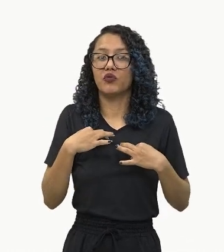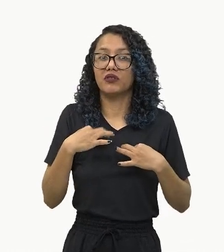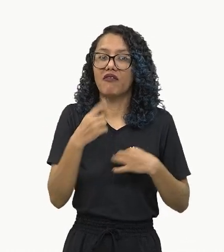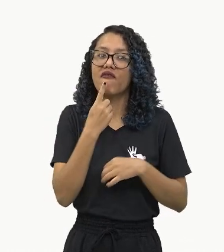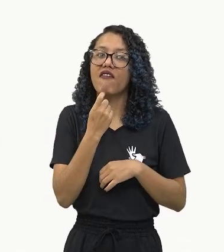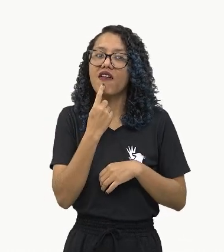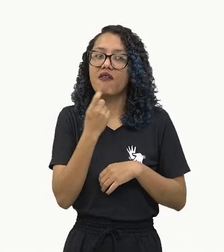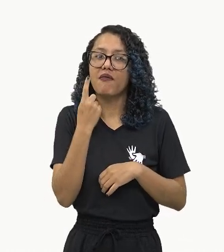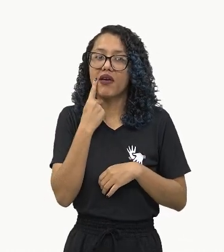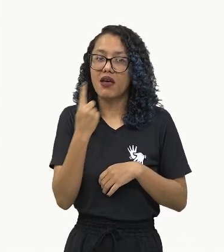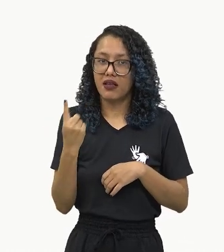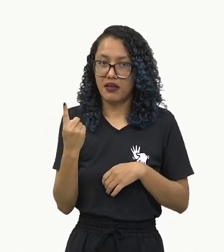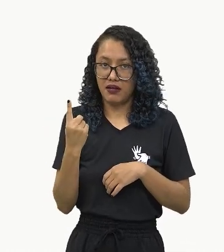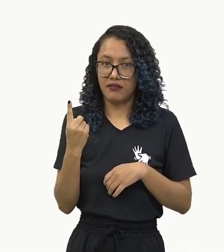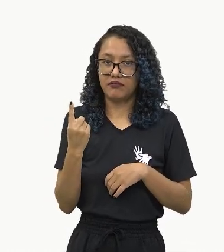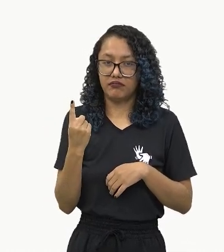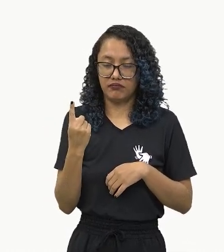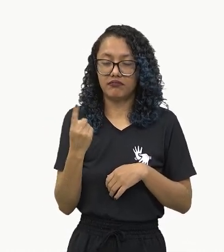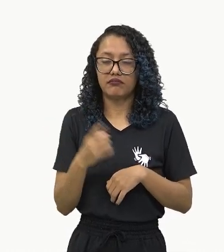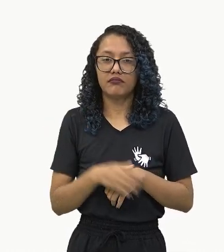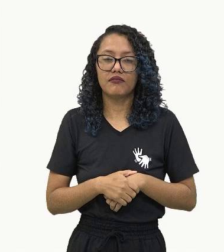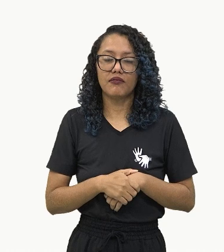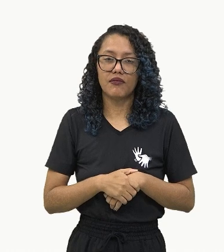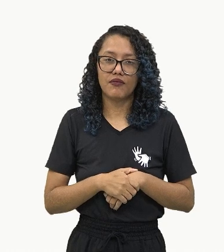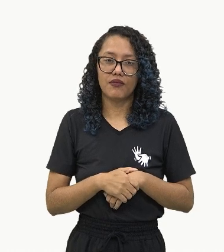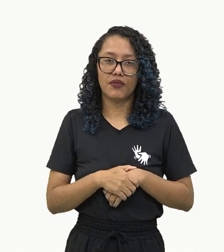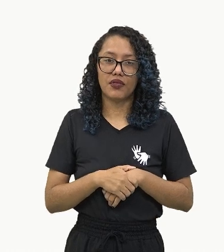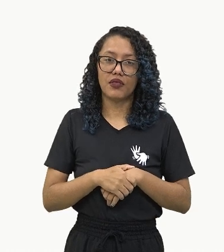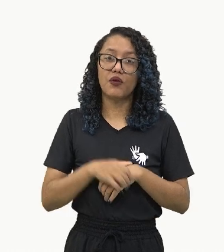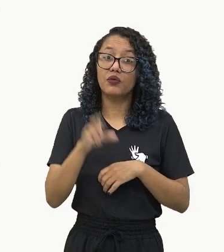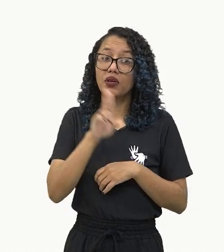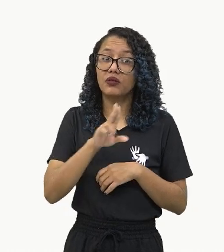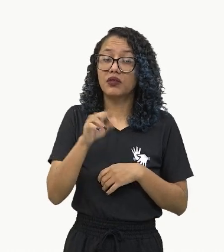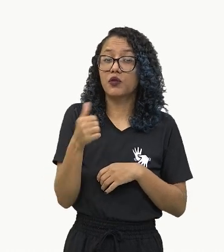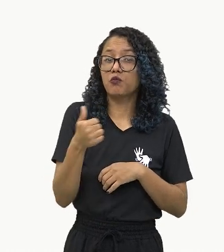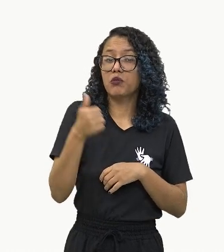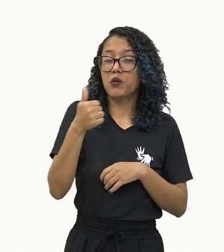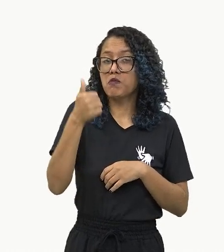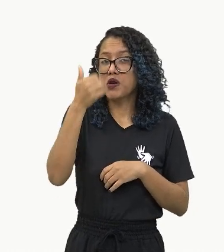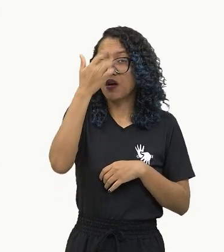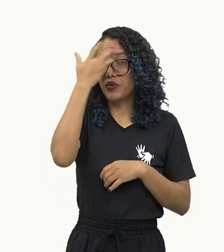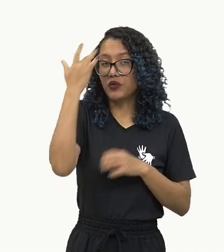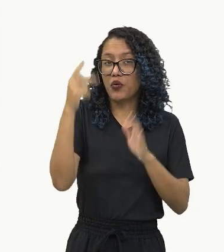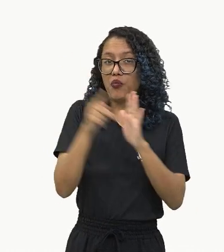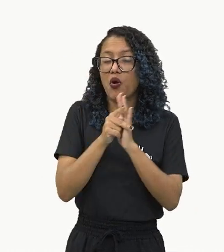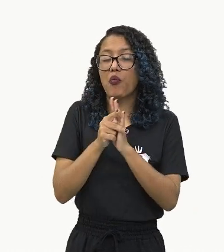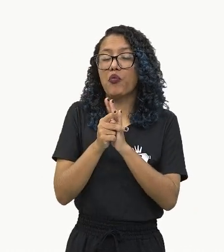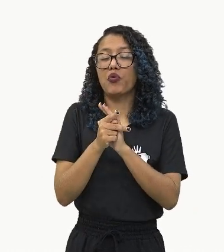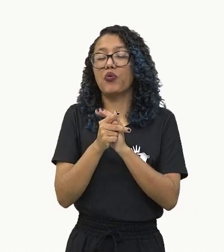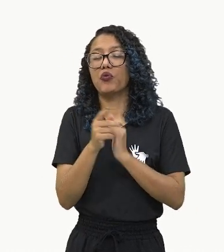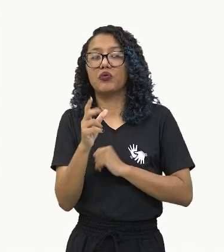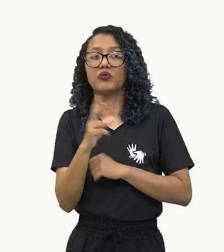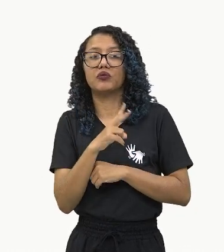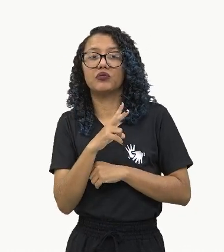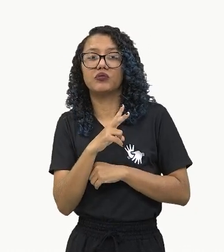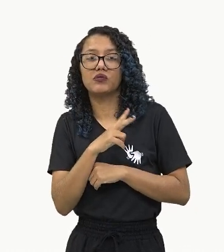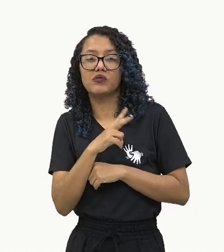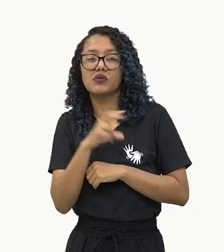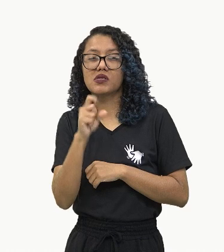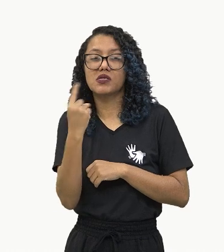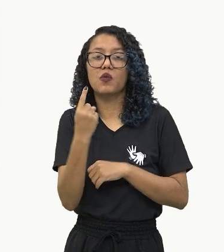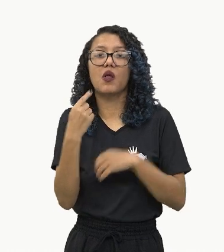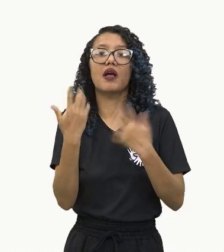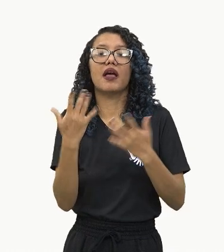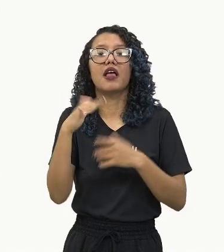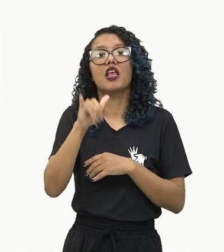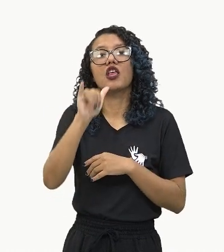está fazendo uso, né, da primeira pessoa de singular, yo. Por que nós sabemos isso? Tem um verbo ali